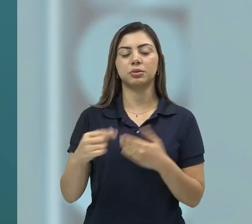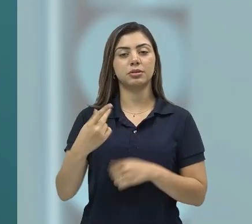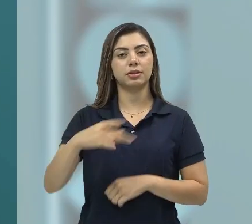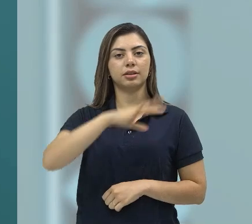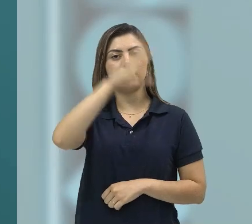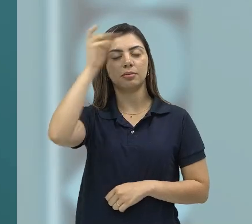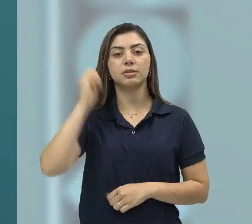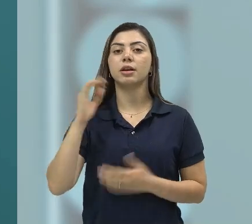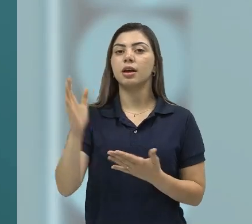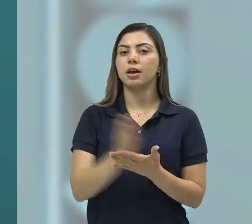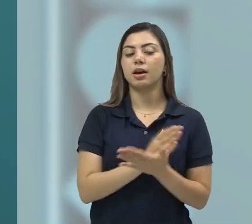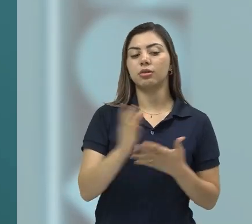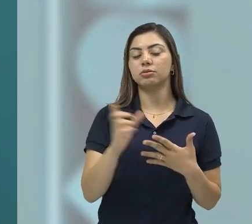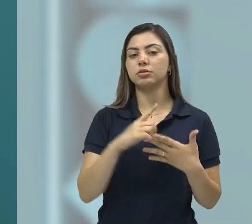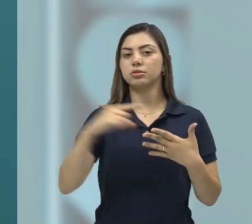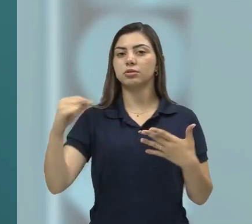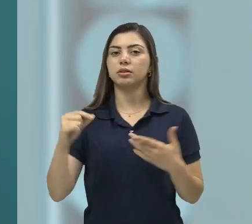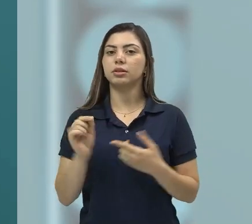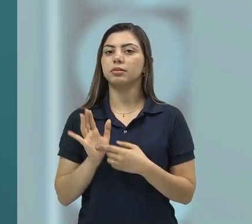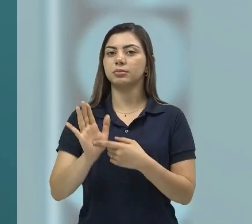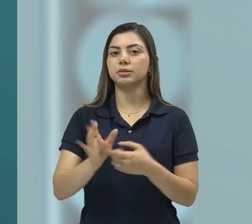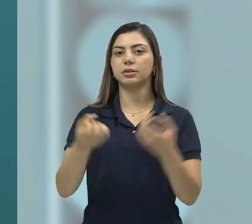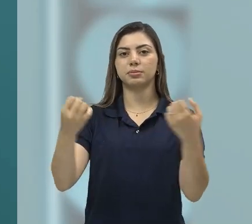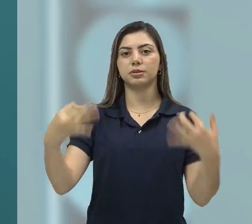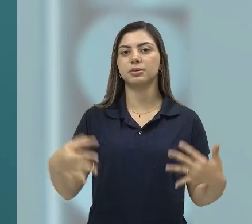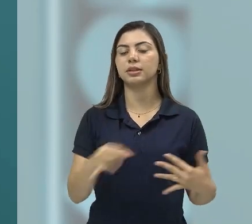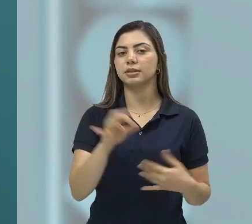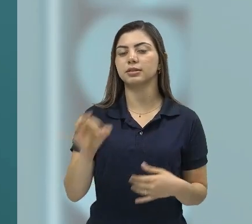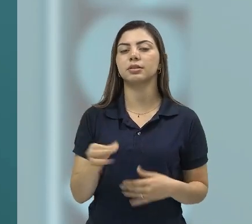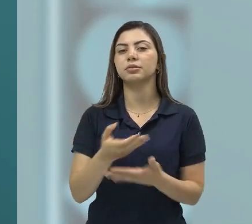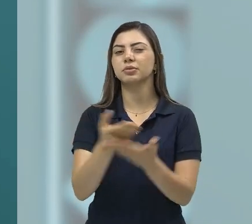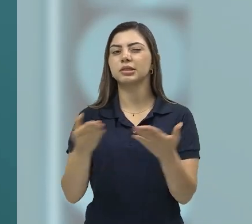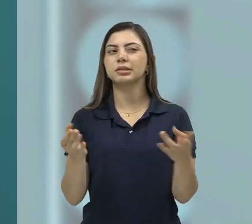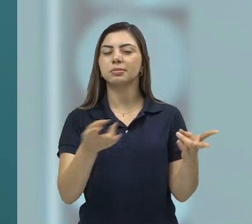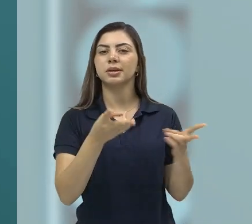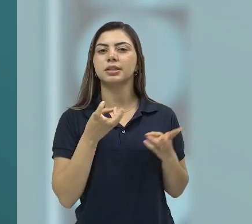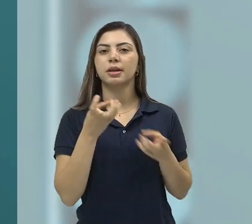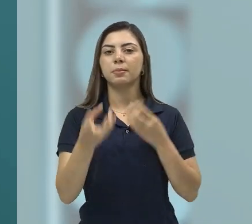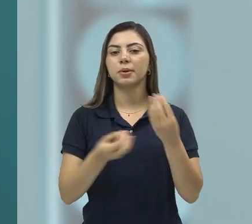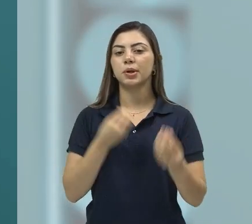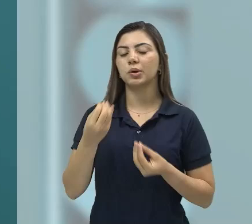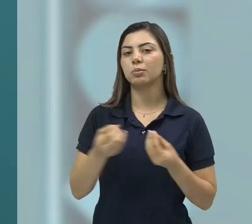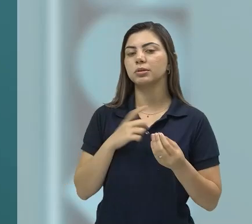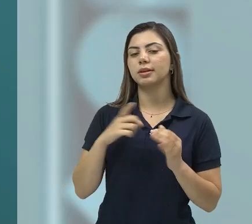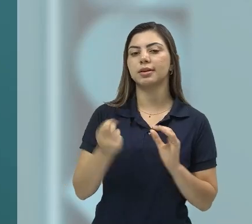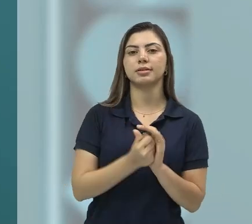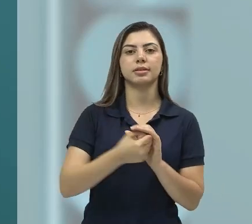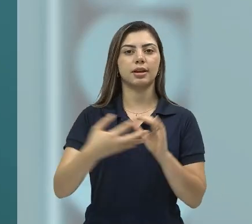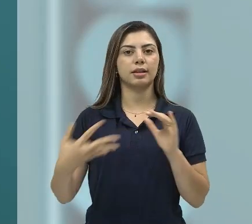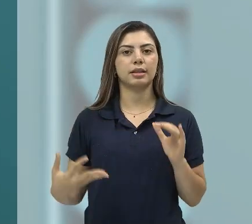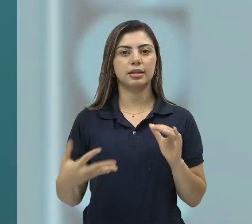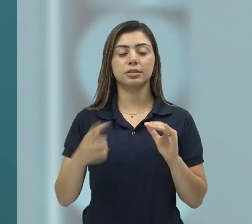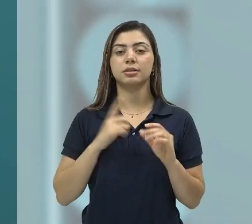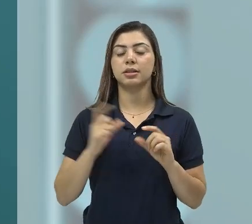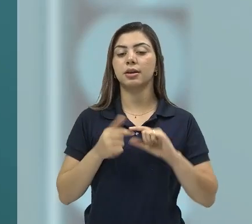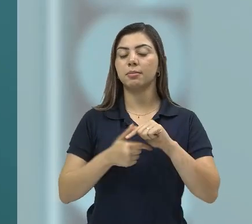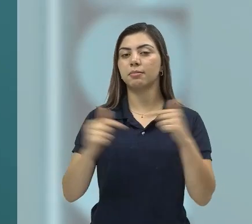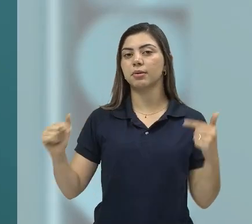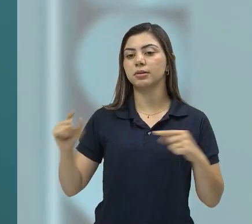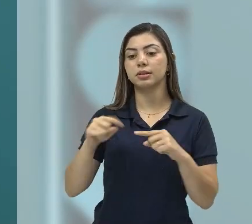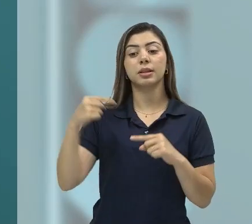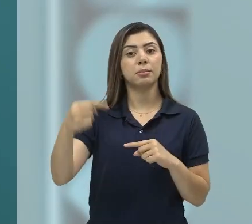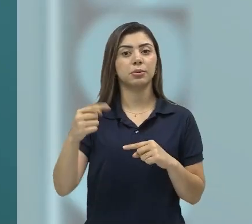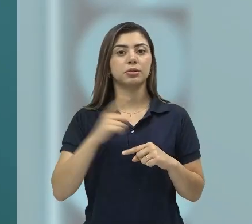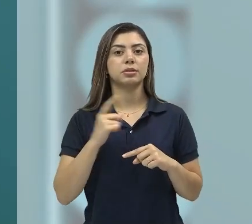falar de alguns deles aqui na aula, para que vocês possam perceber como que essas características do pós-modernismo